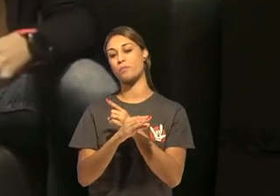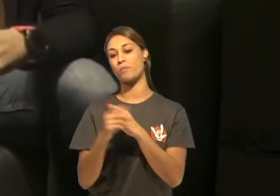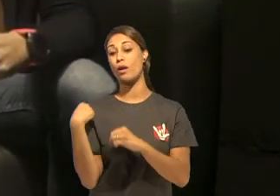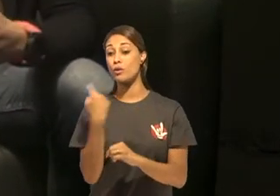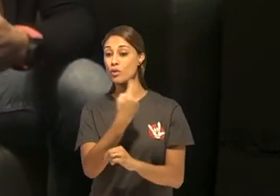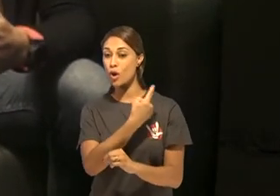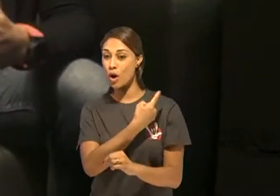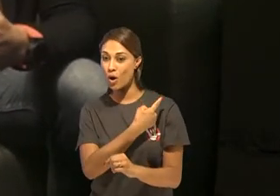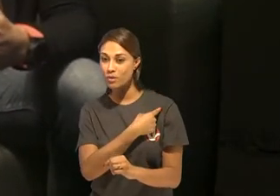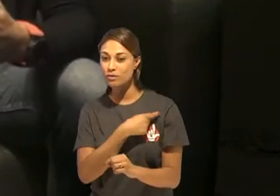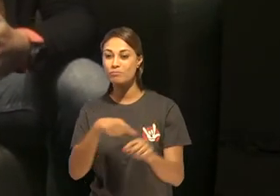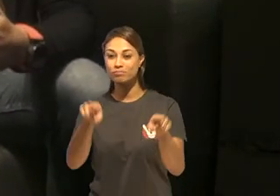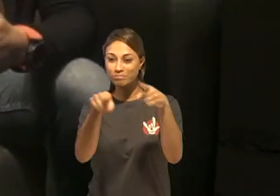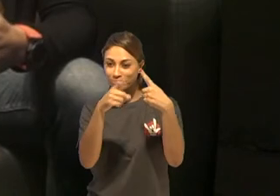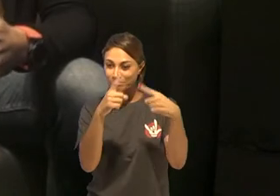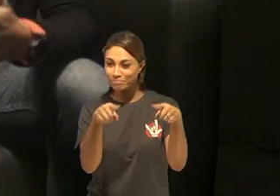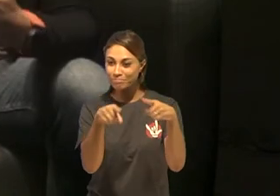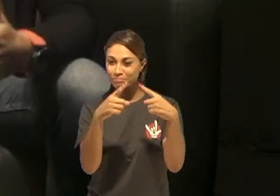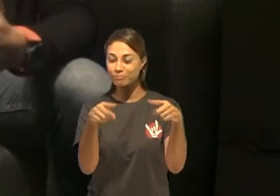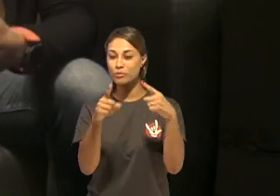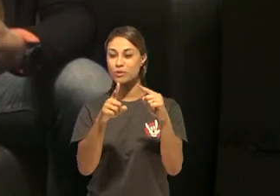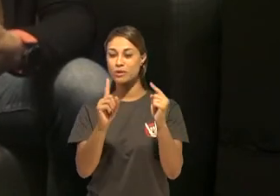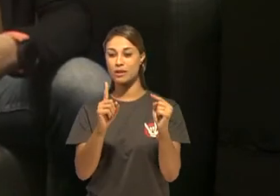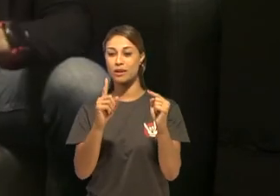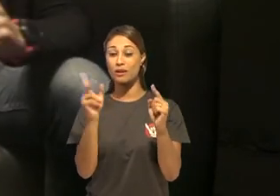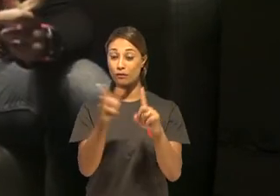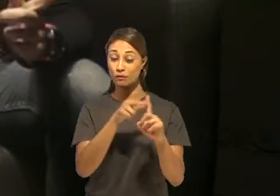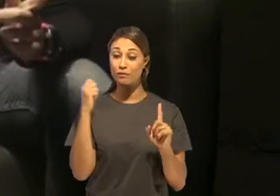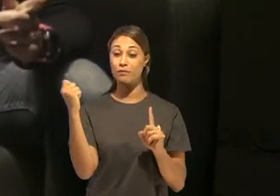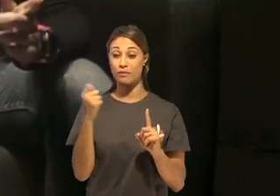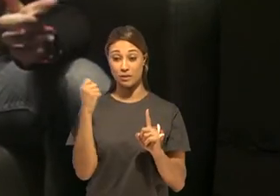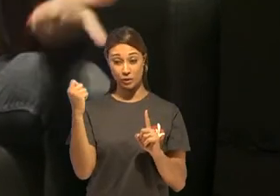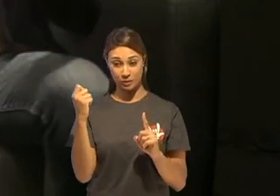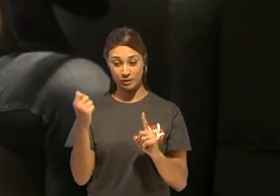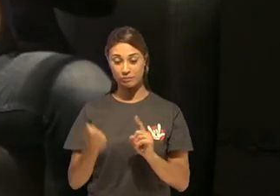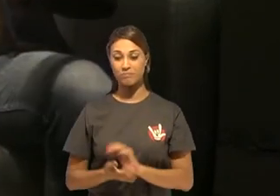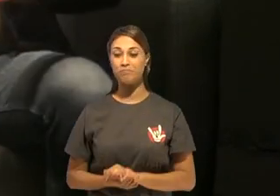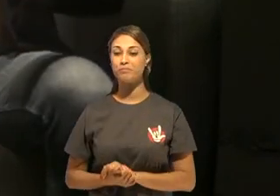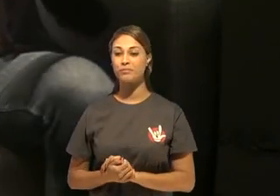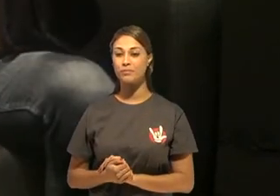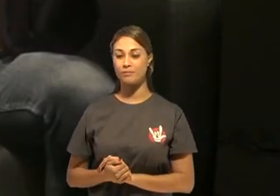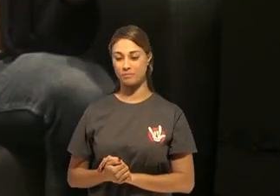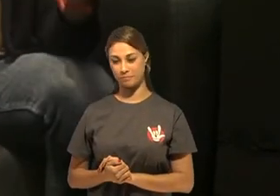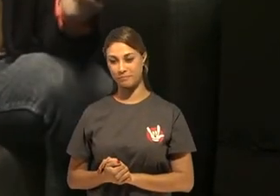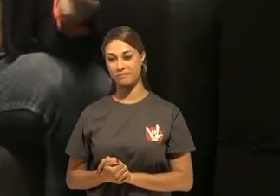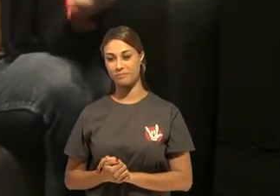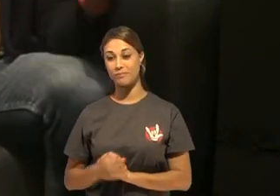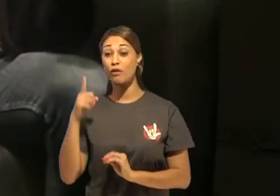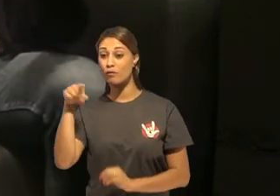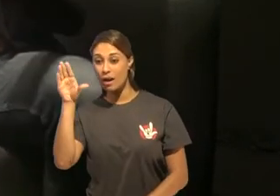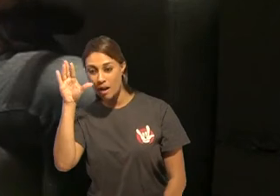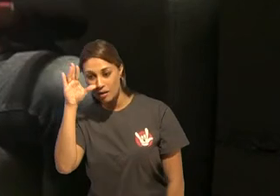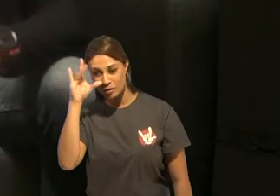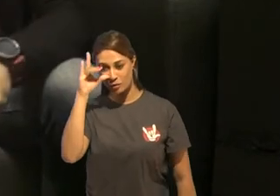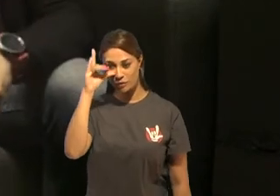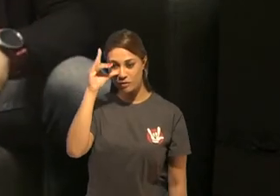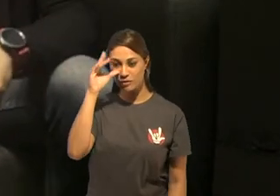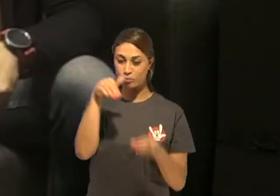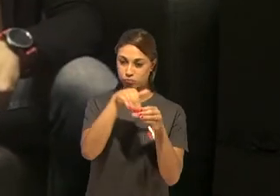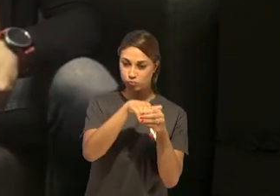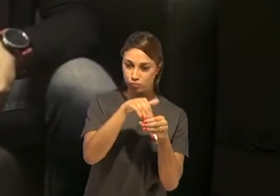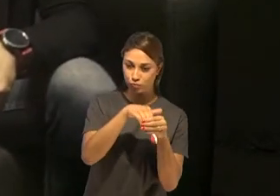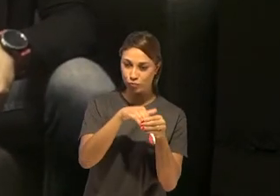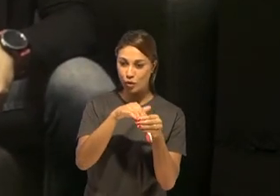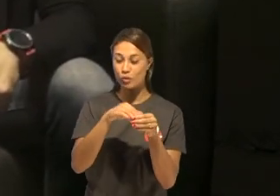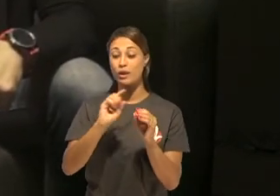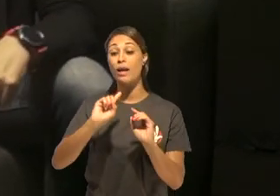foi mais votada. Beleza? Então, vota aí, entra lá no Instagram rapidinho e volta pra cá. Entra lá, vota e volta, porque